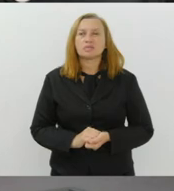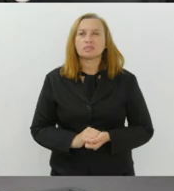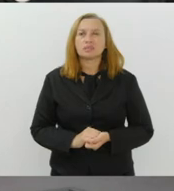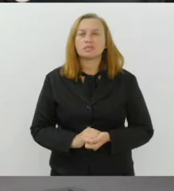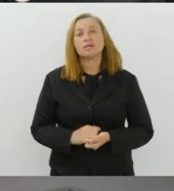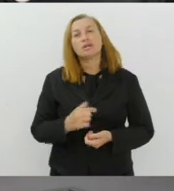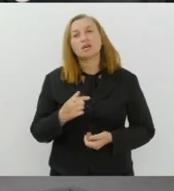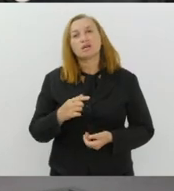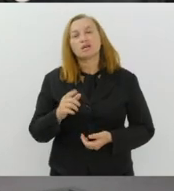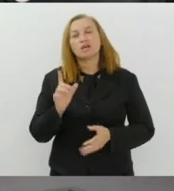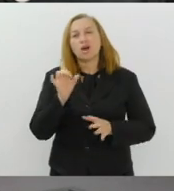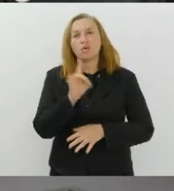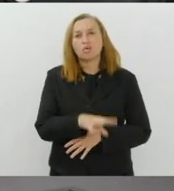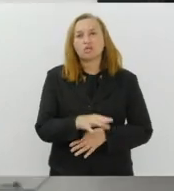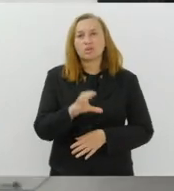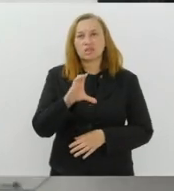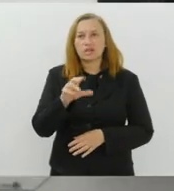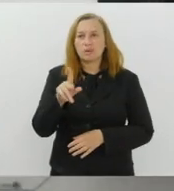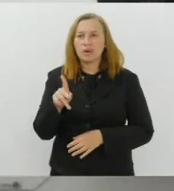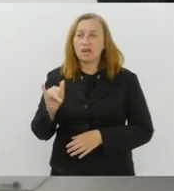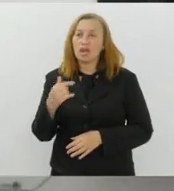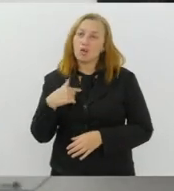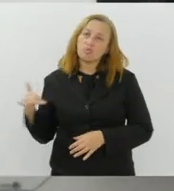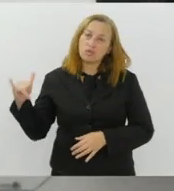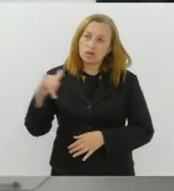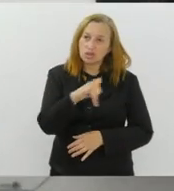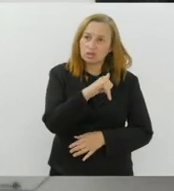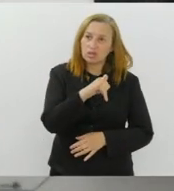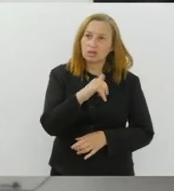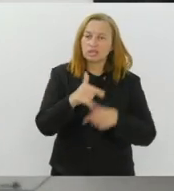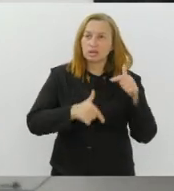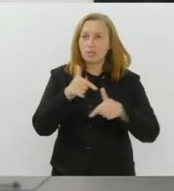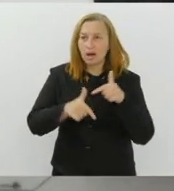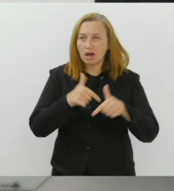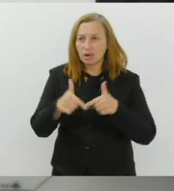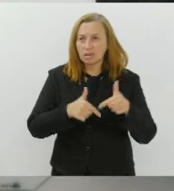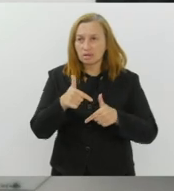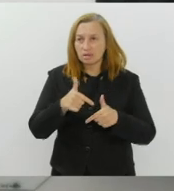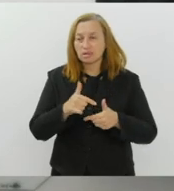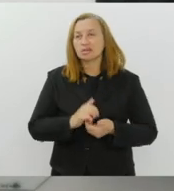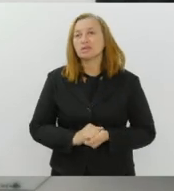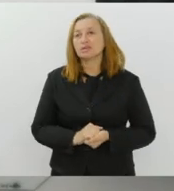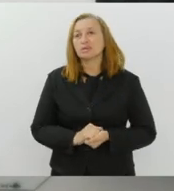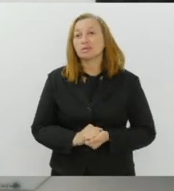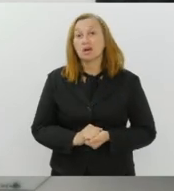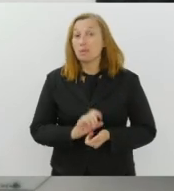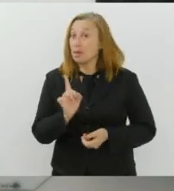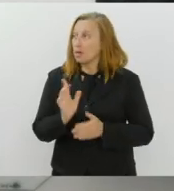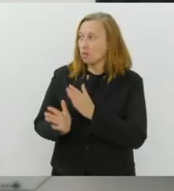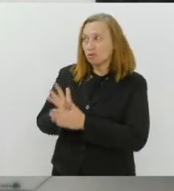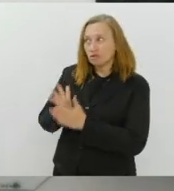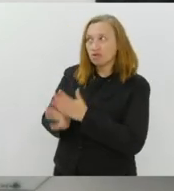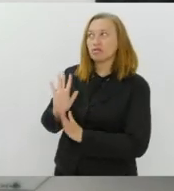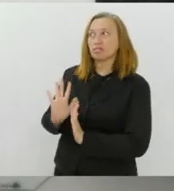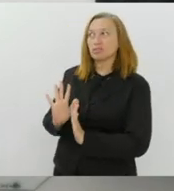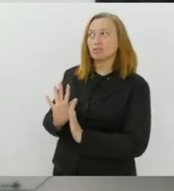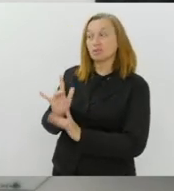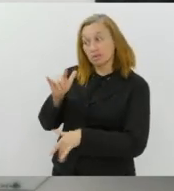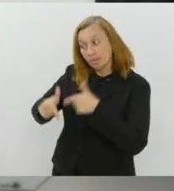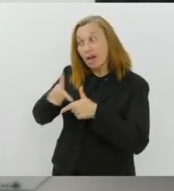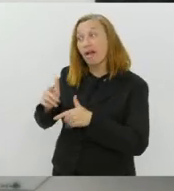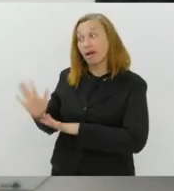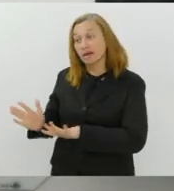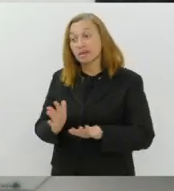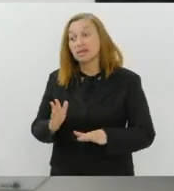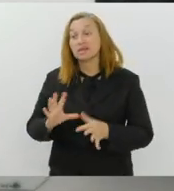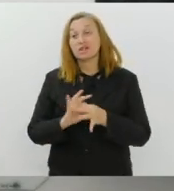na última CPI, estava em uma viagem a trabalho, diga-se de passagem, para não confundir as coisas. Deixar claro para